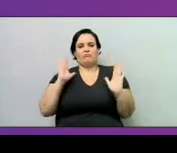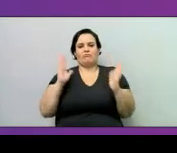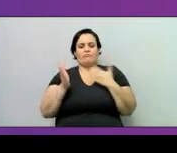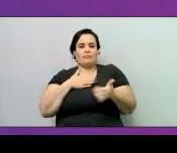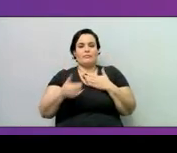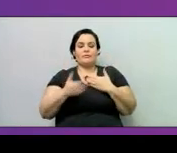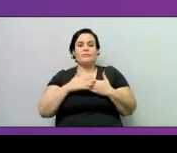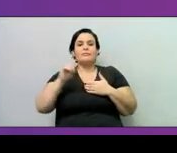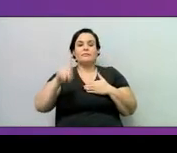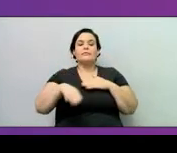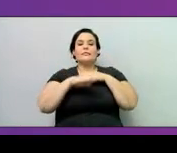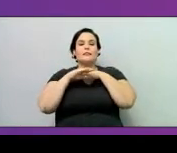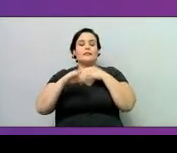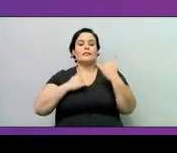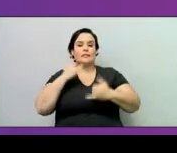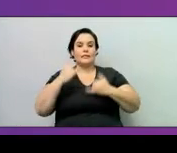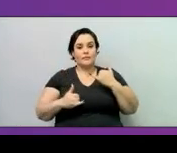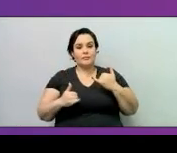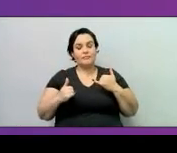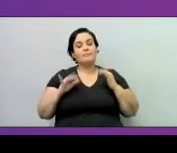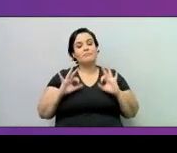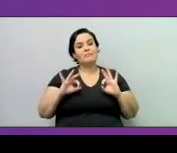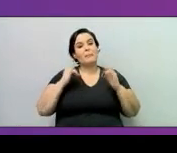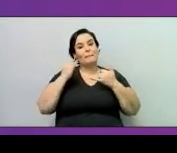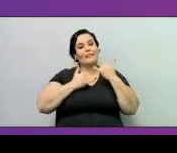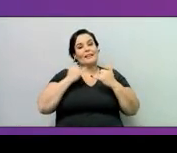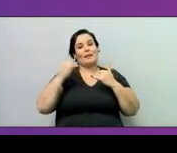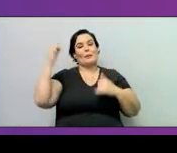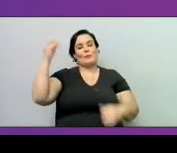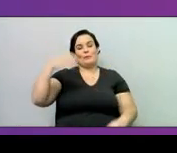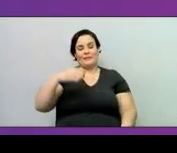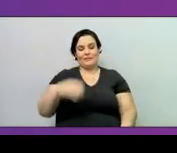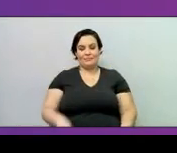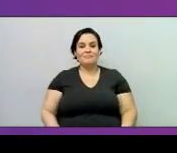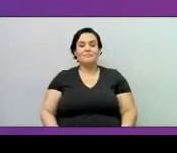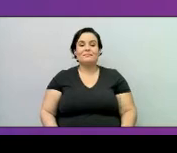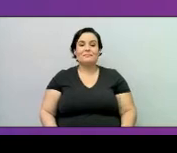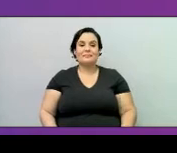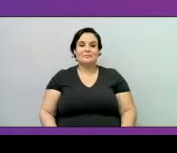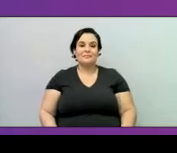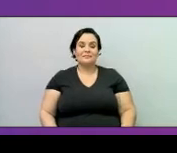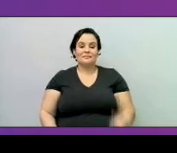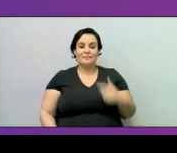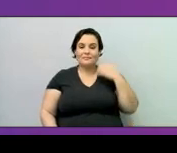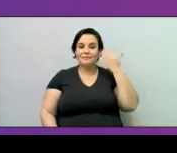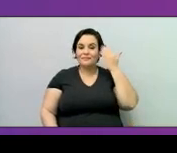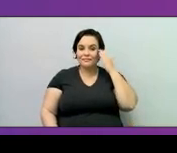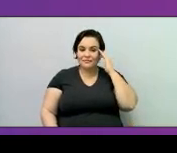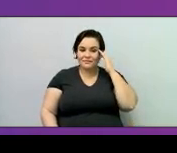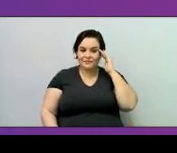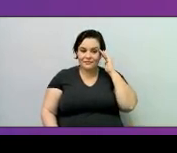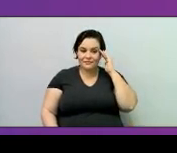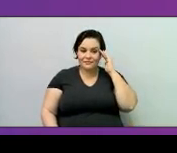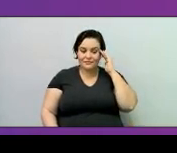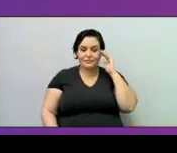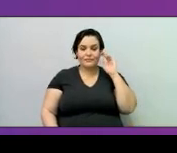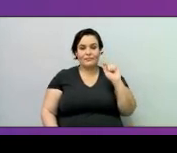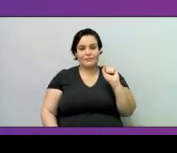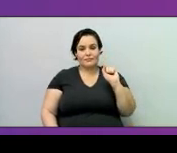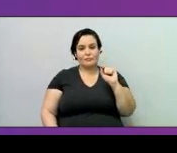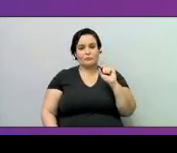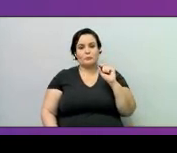brincadeira de brincar efetivamente para a luz né então eu entendo que essas que é uma coisa que me parece